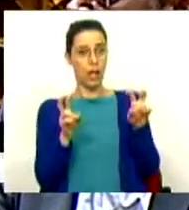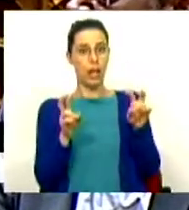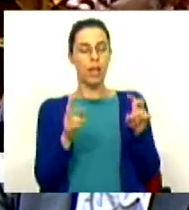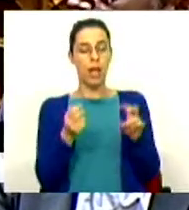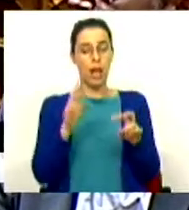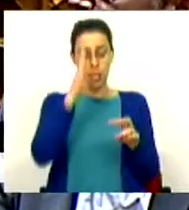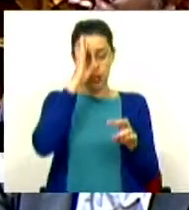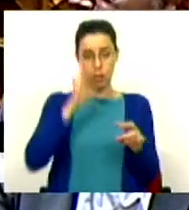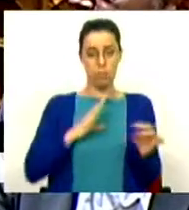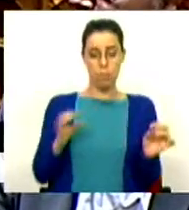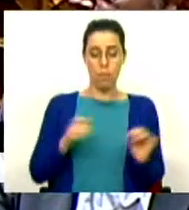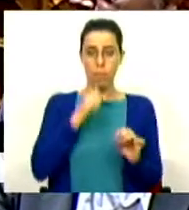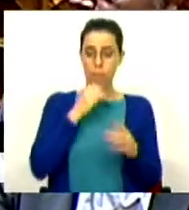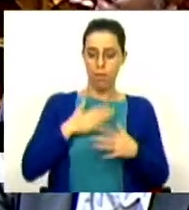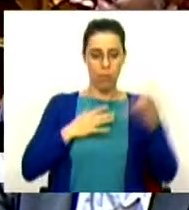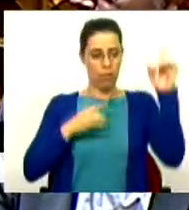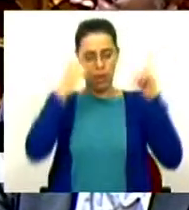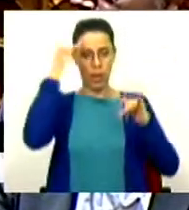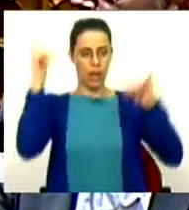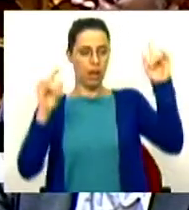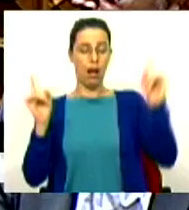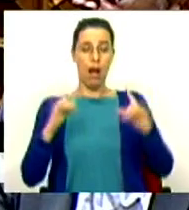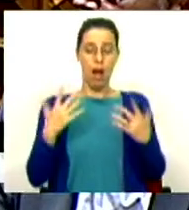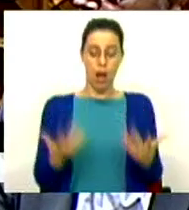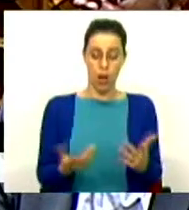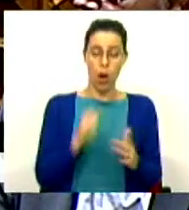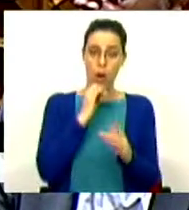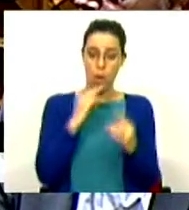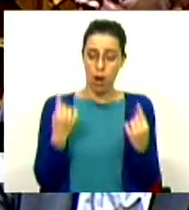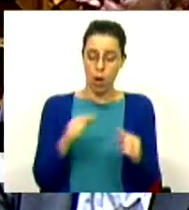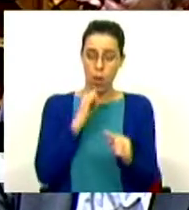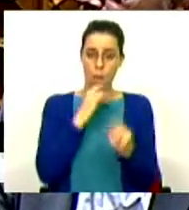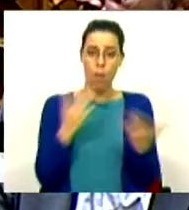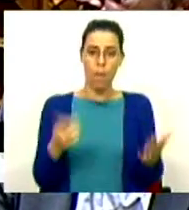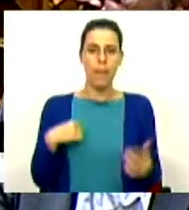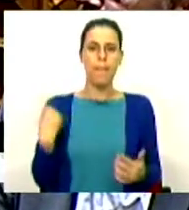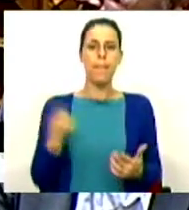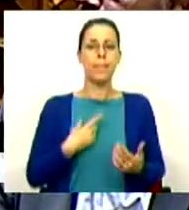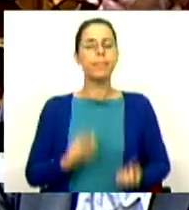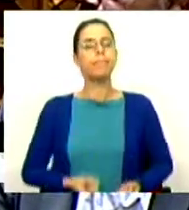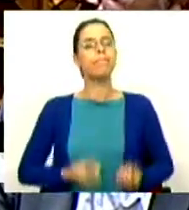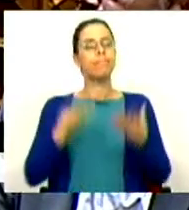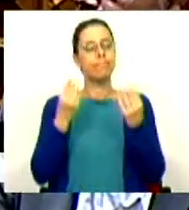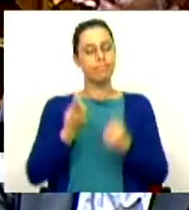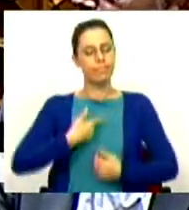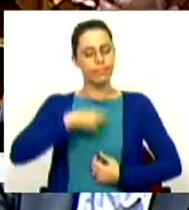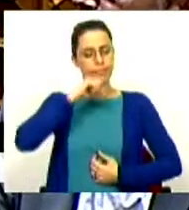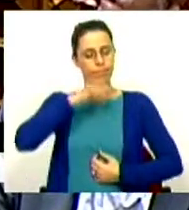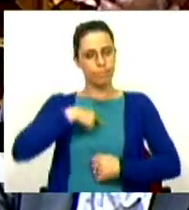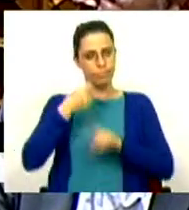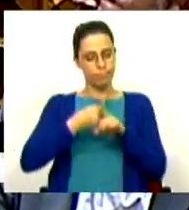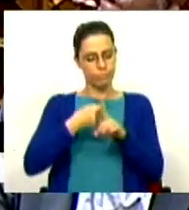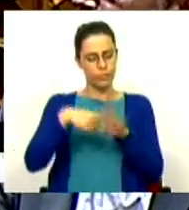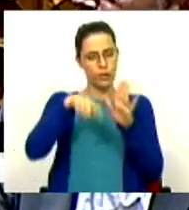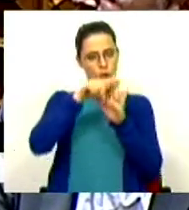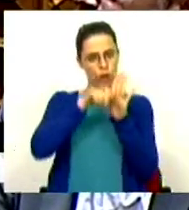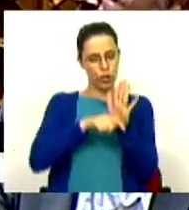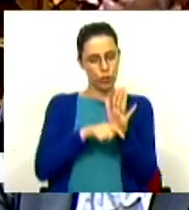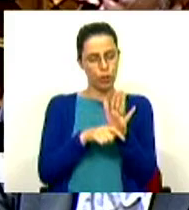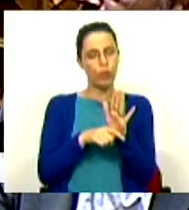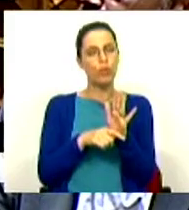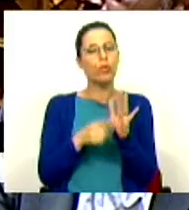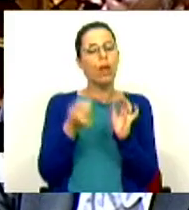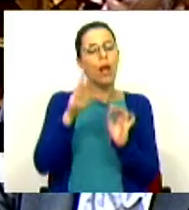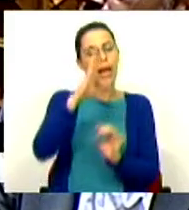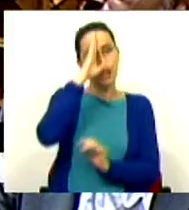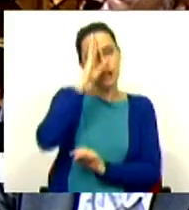aos ex-combatentes. E agora que foi suscitada a oportunidade, temos finalmente que ser capazes de lutar por um estatuto do